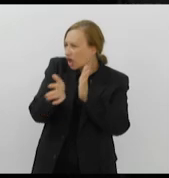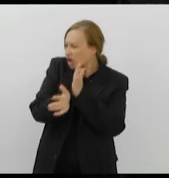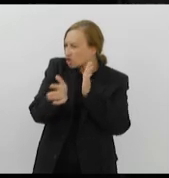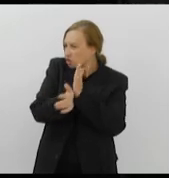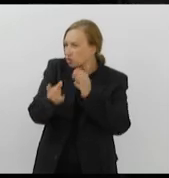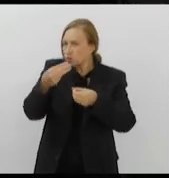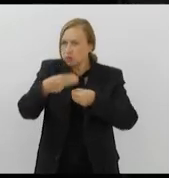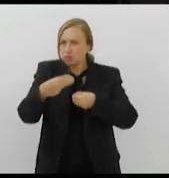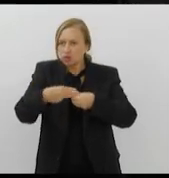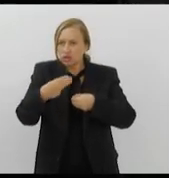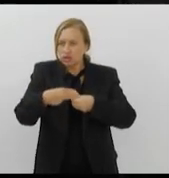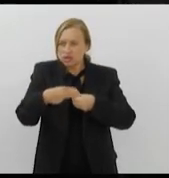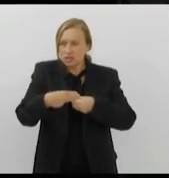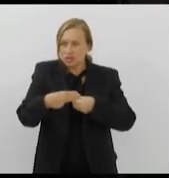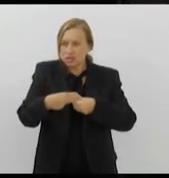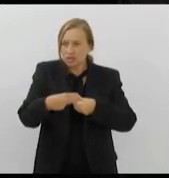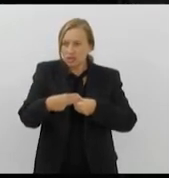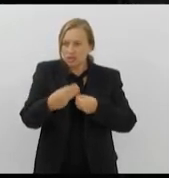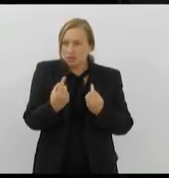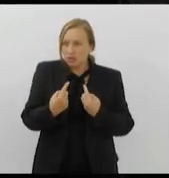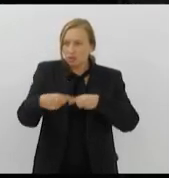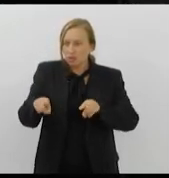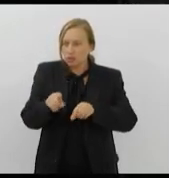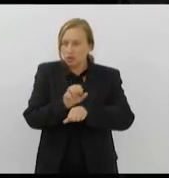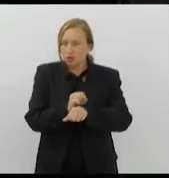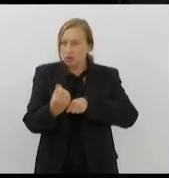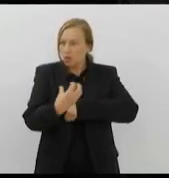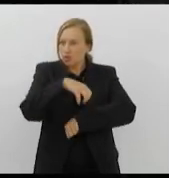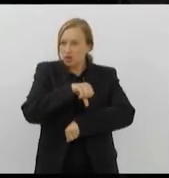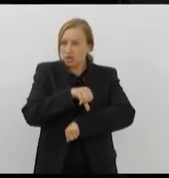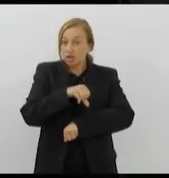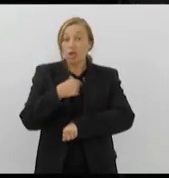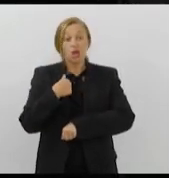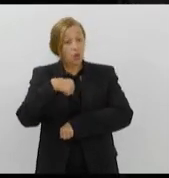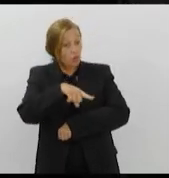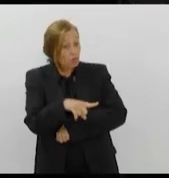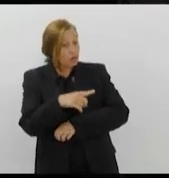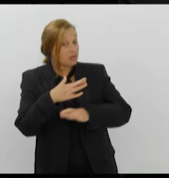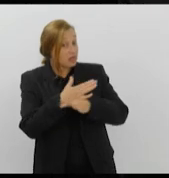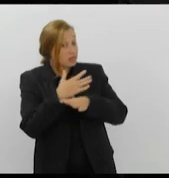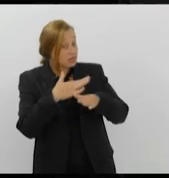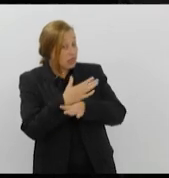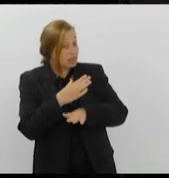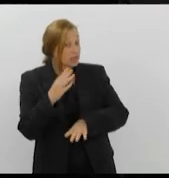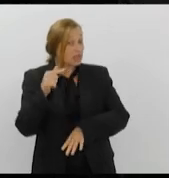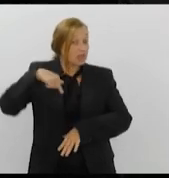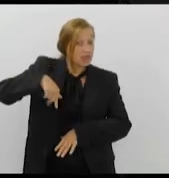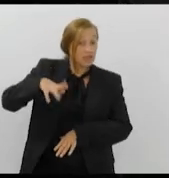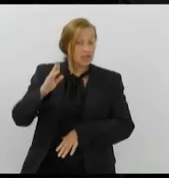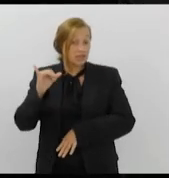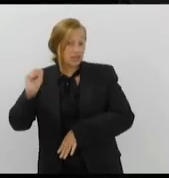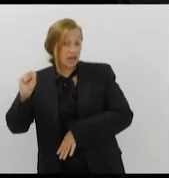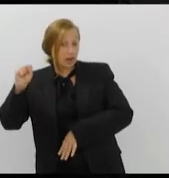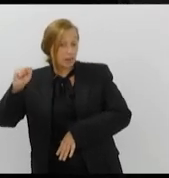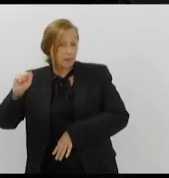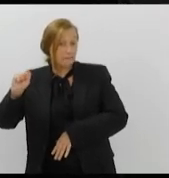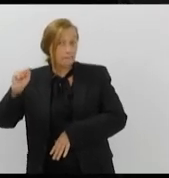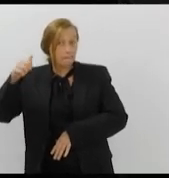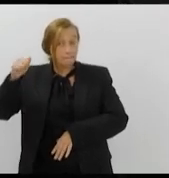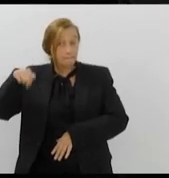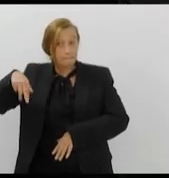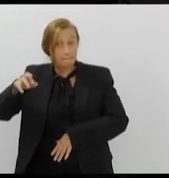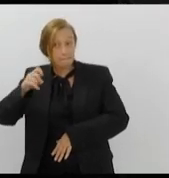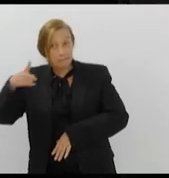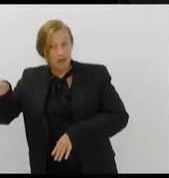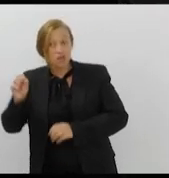pelo Estado para o combate ao Covid. E estive na cidade de Quissamã fiscalizando, junto com a